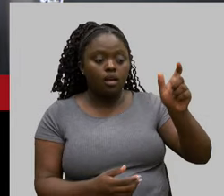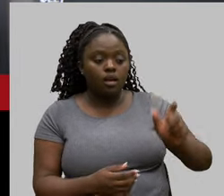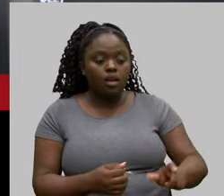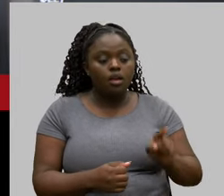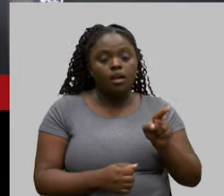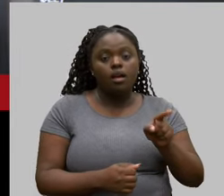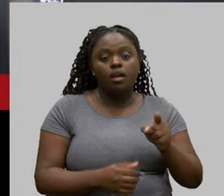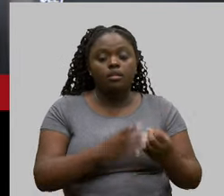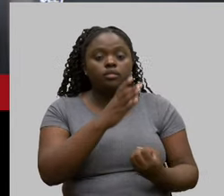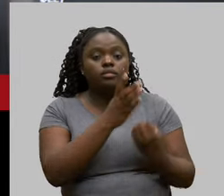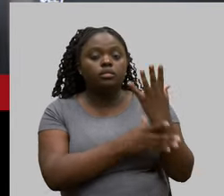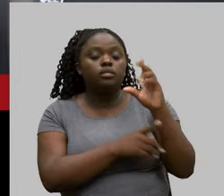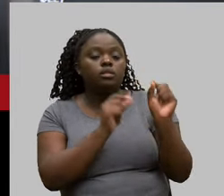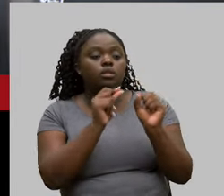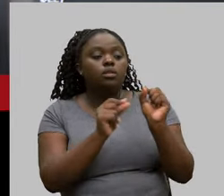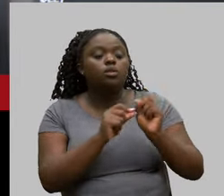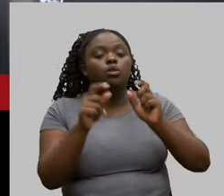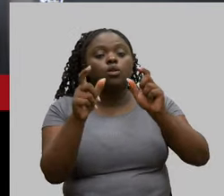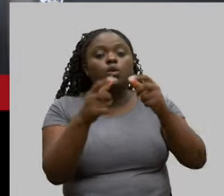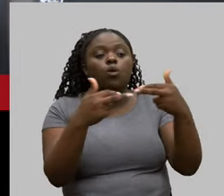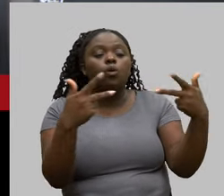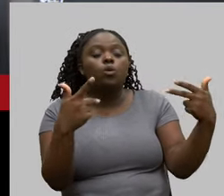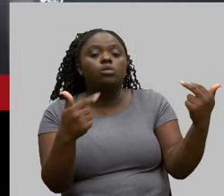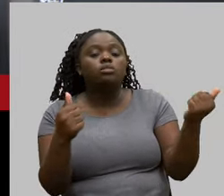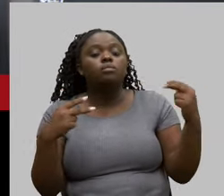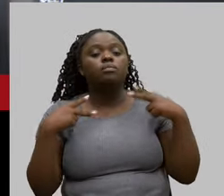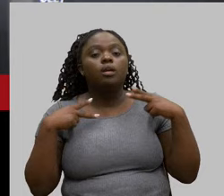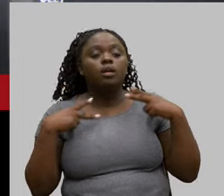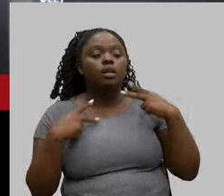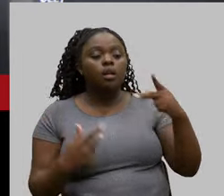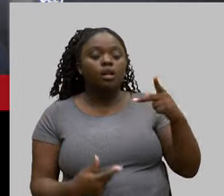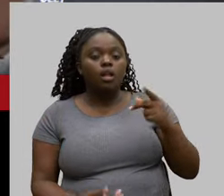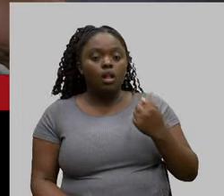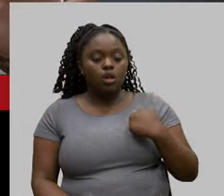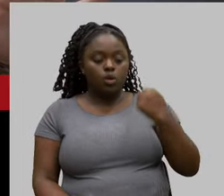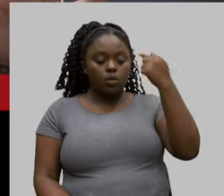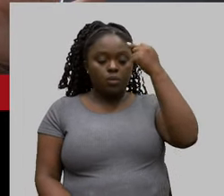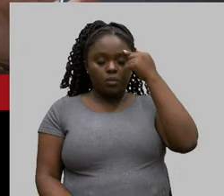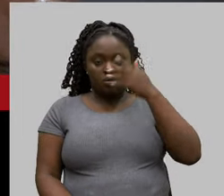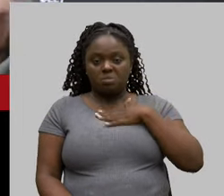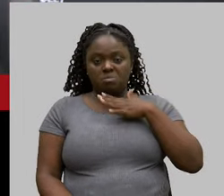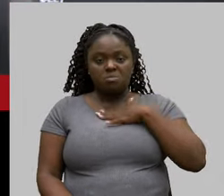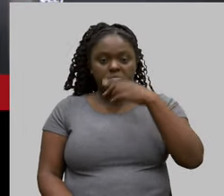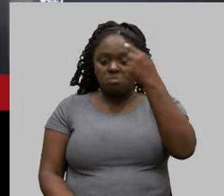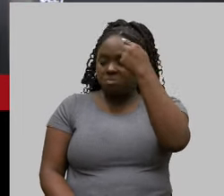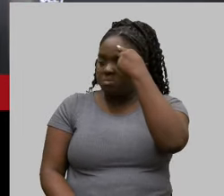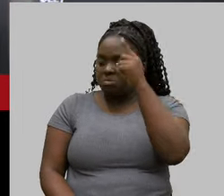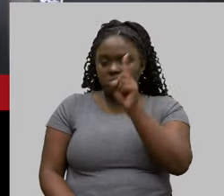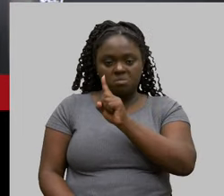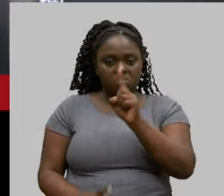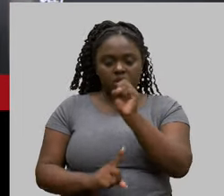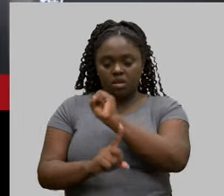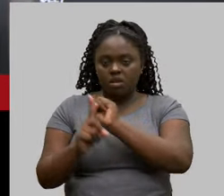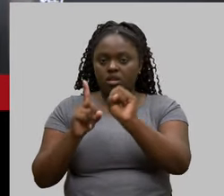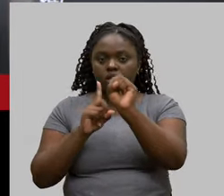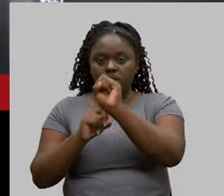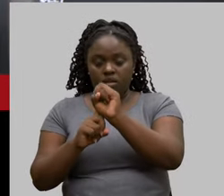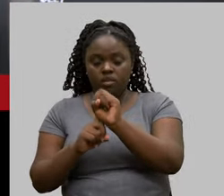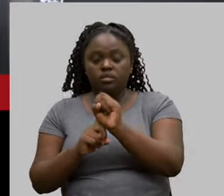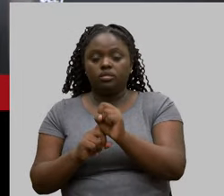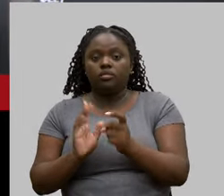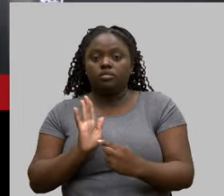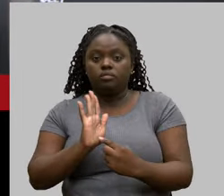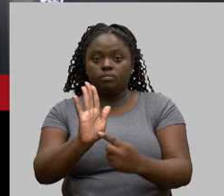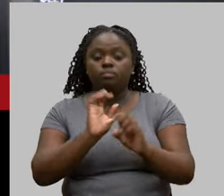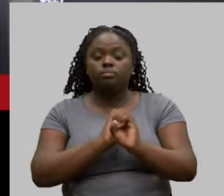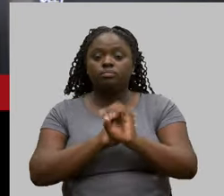previdência complementar privada ao qual penso em mim não penso na sociedade e isso é um instrumento Claro